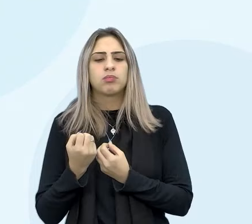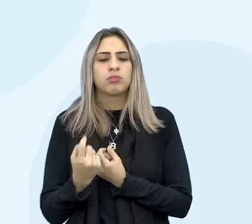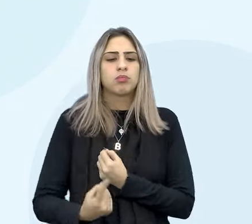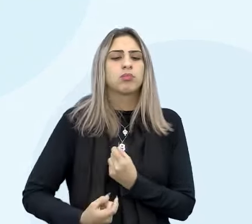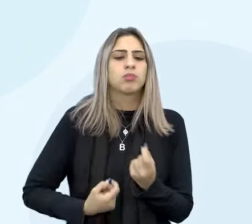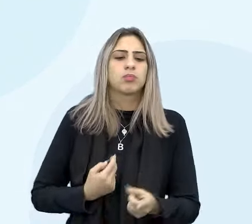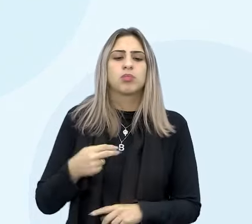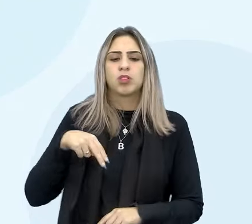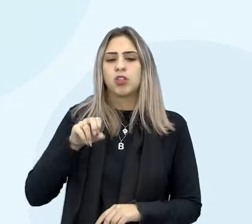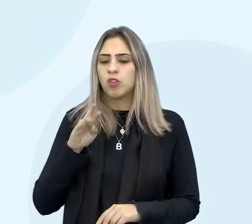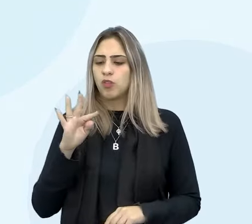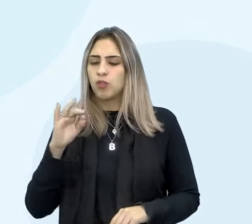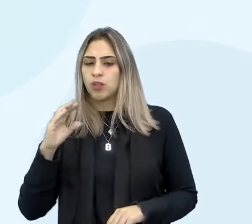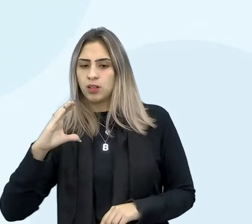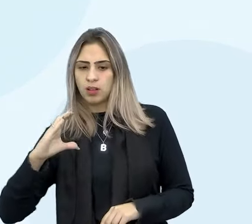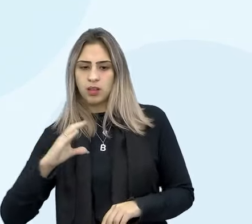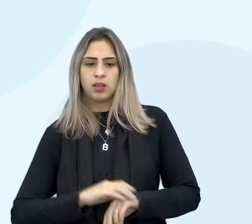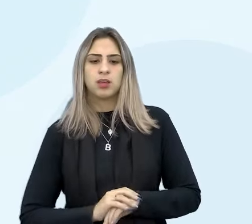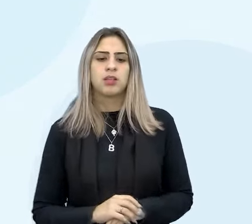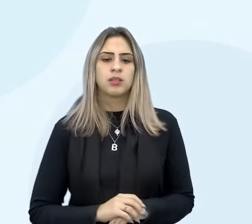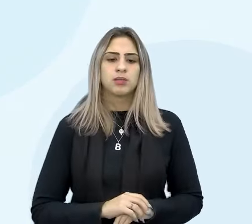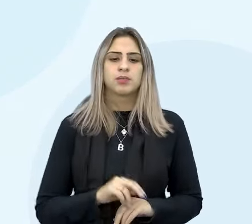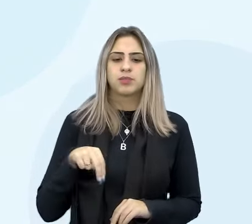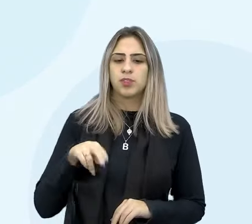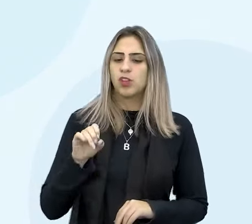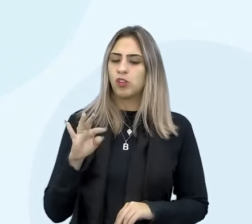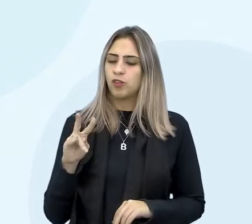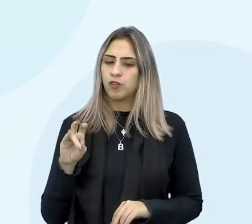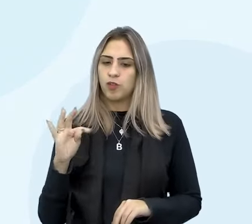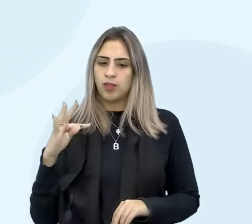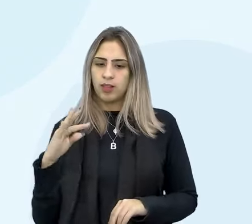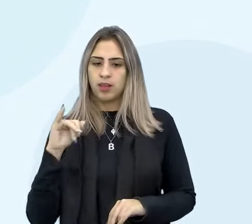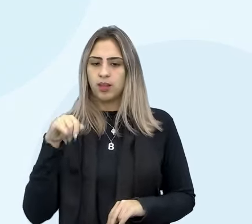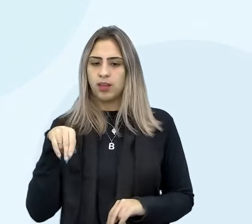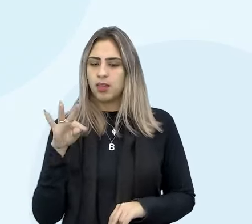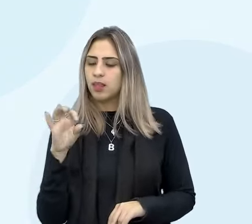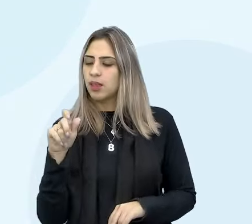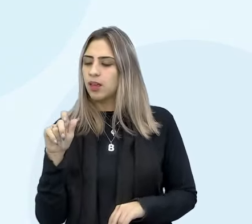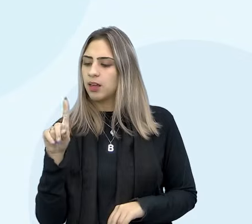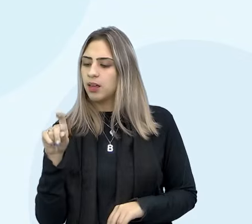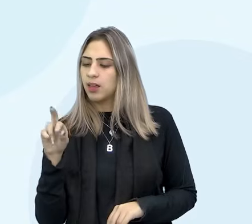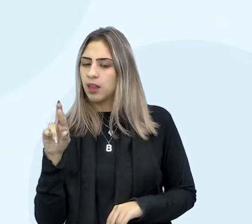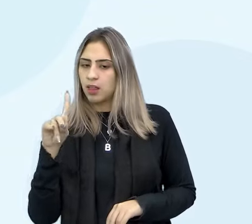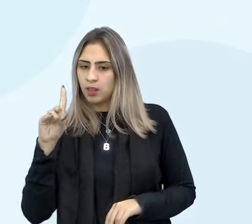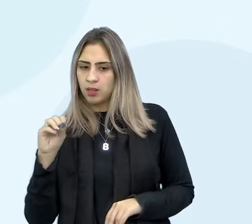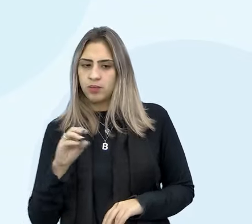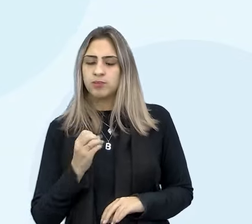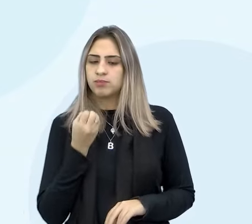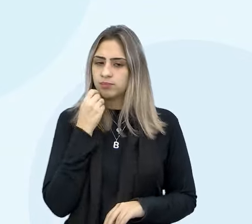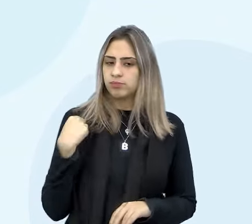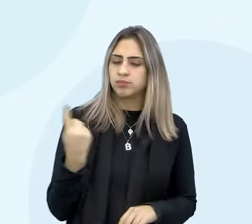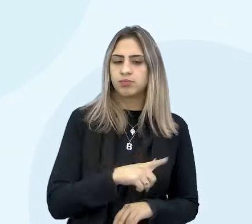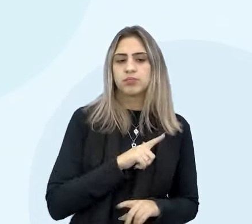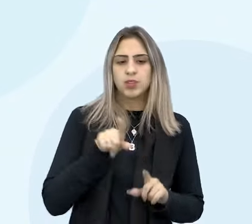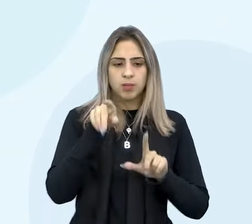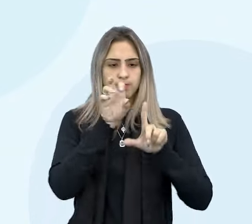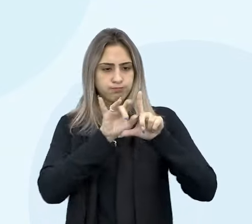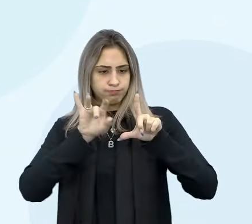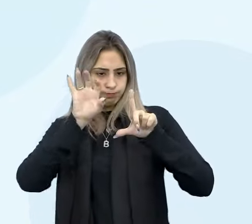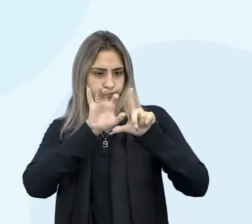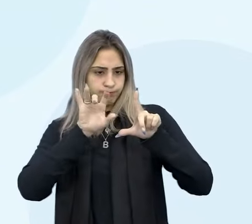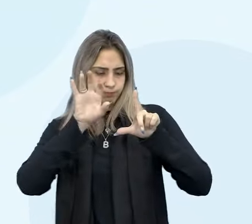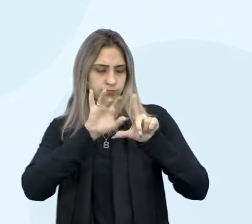com o Novotec Expresso e o Novotec integrado. Muito bem, nós temos aí o QR Code,